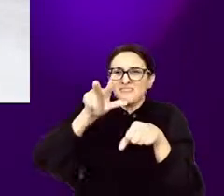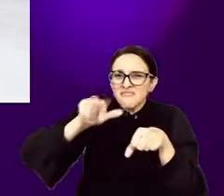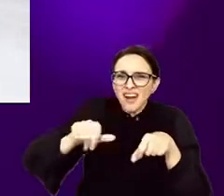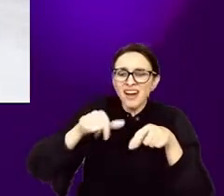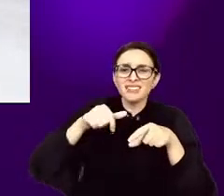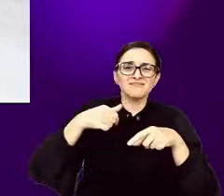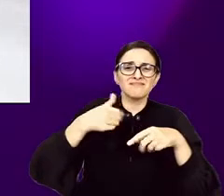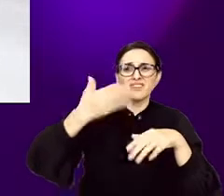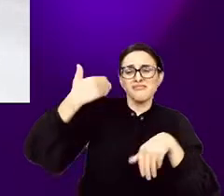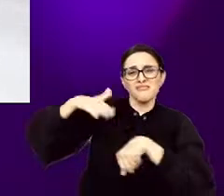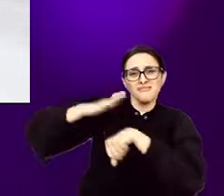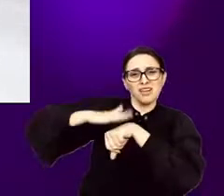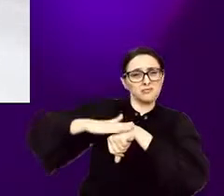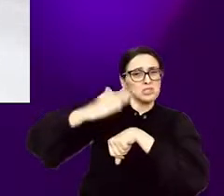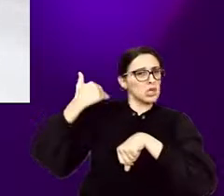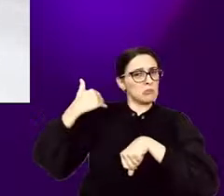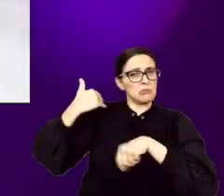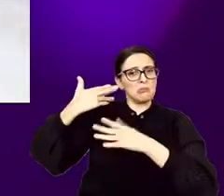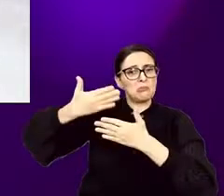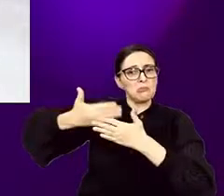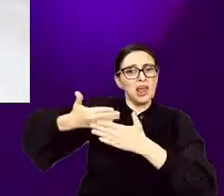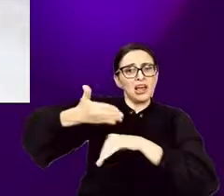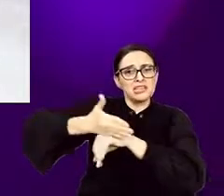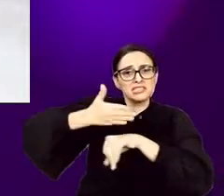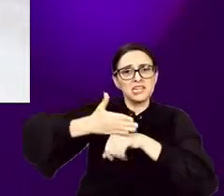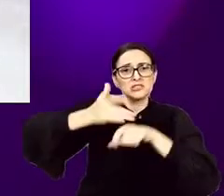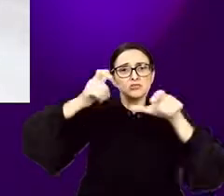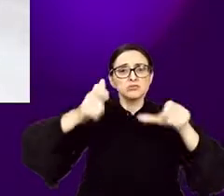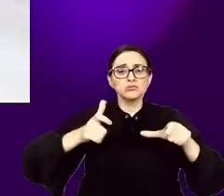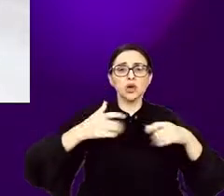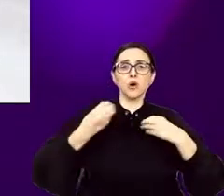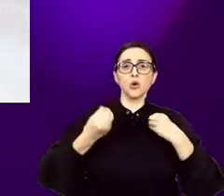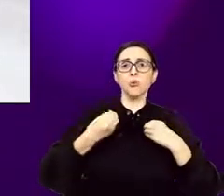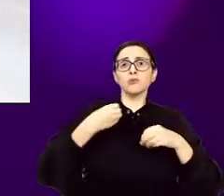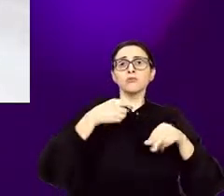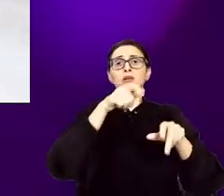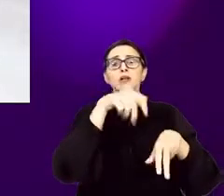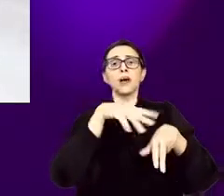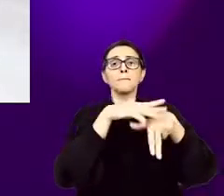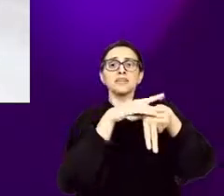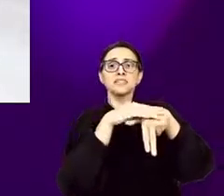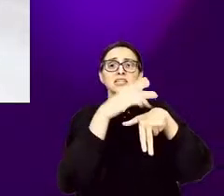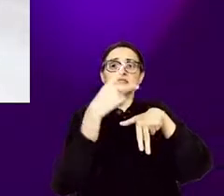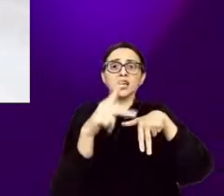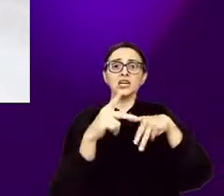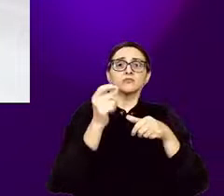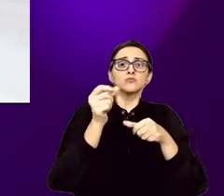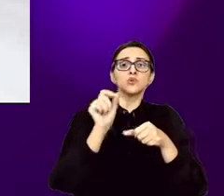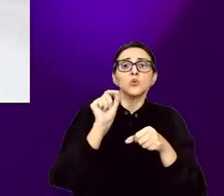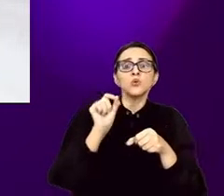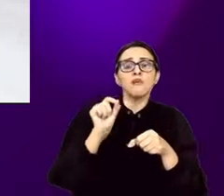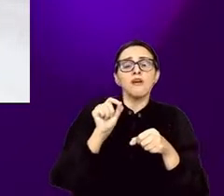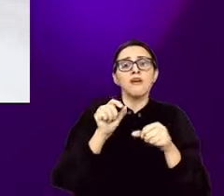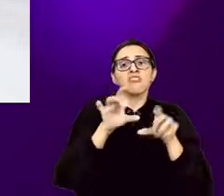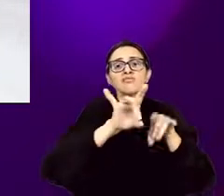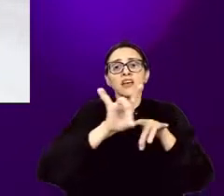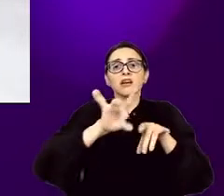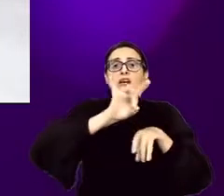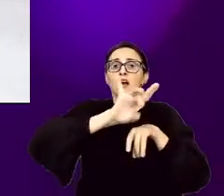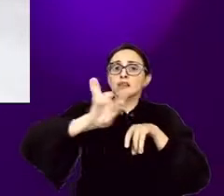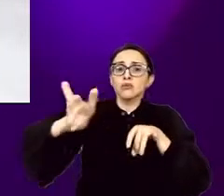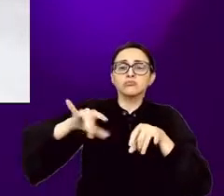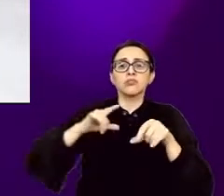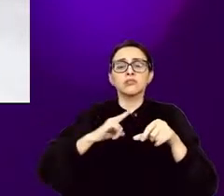nós já fazemos em termos de acesso cirúrgico, posicionamento do paciente, as preferências técnicas de cada um para a